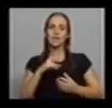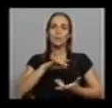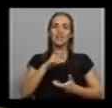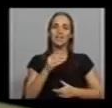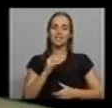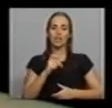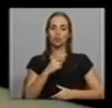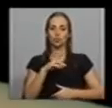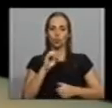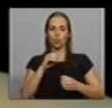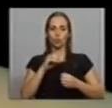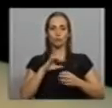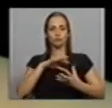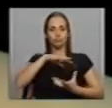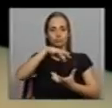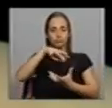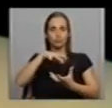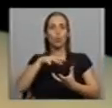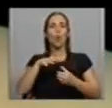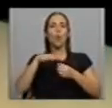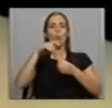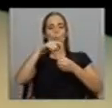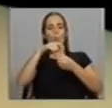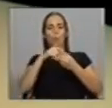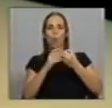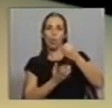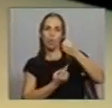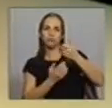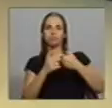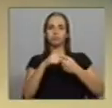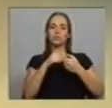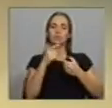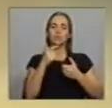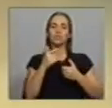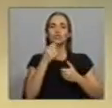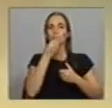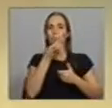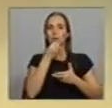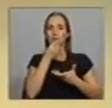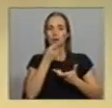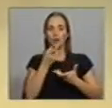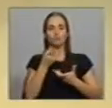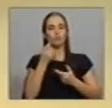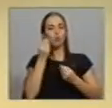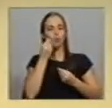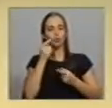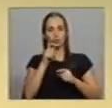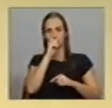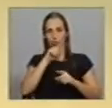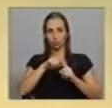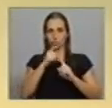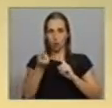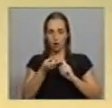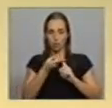é de 2012, outra de 2016, que se explica precisamente também com a alteração das estações do ano. Quando a Cassini tirou a